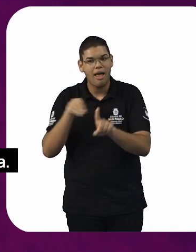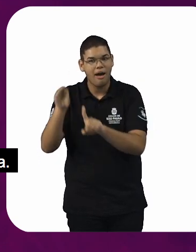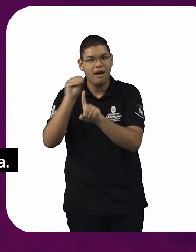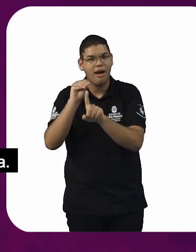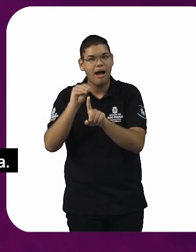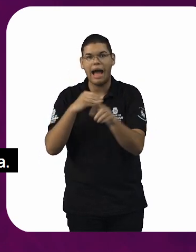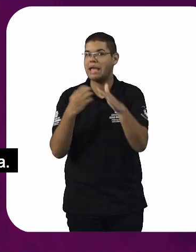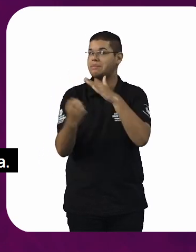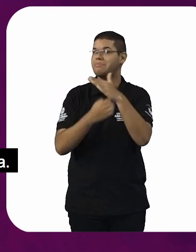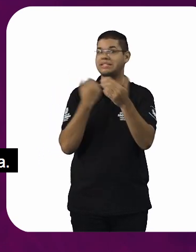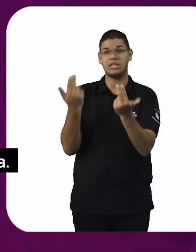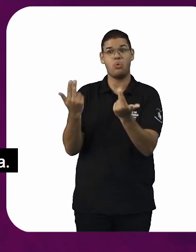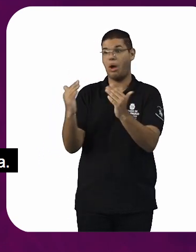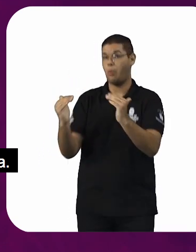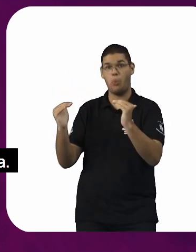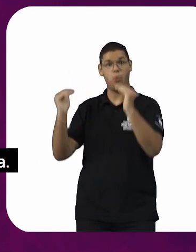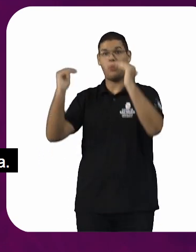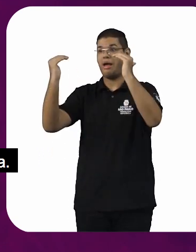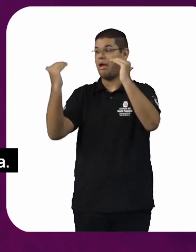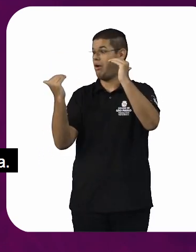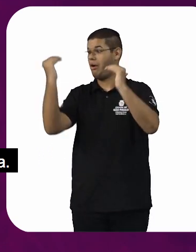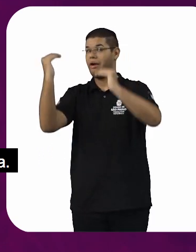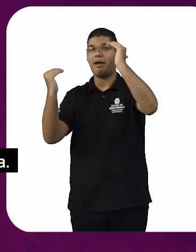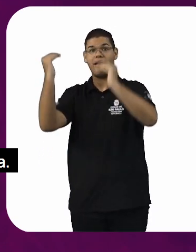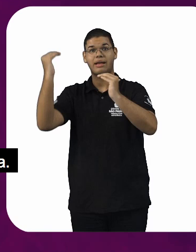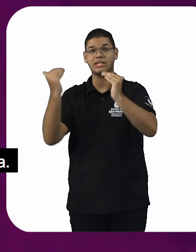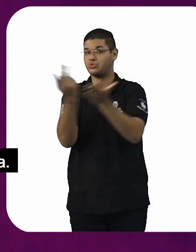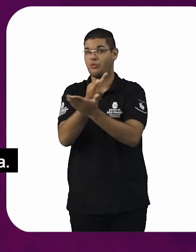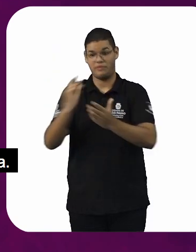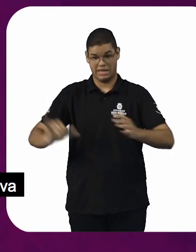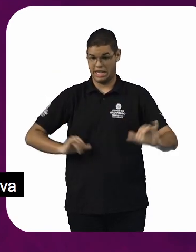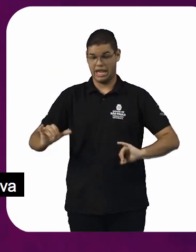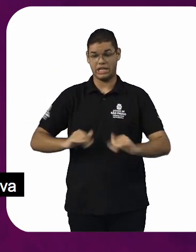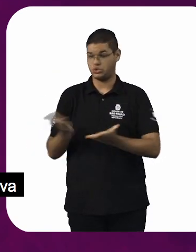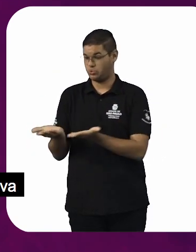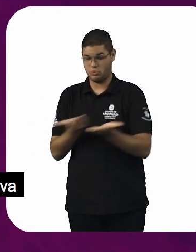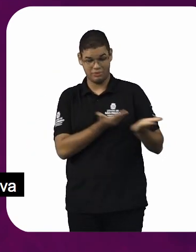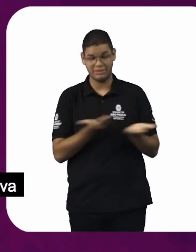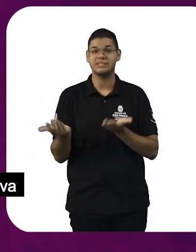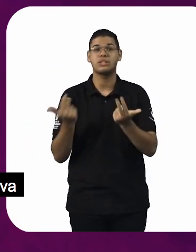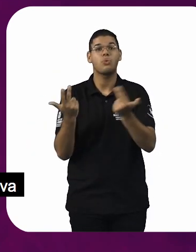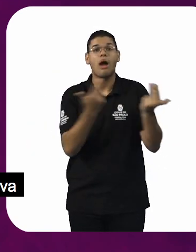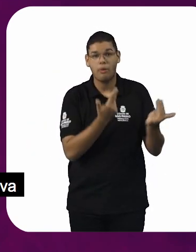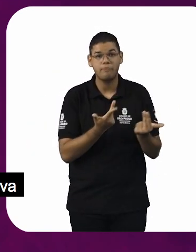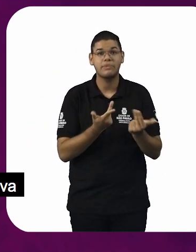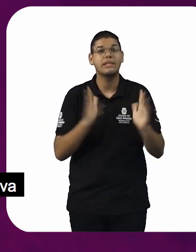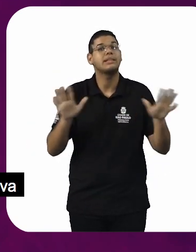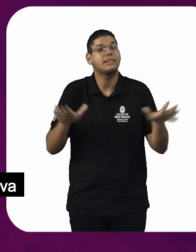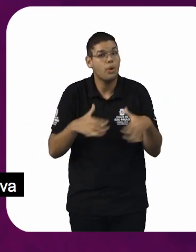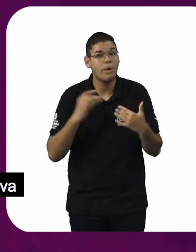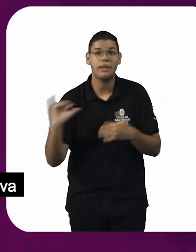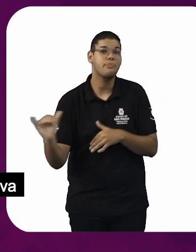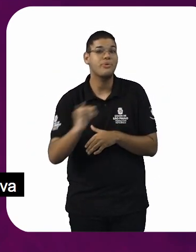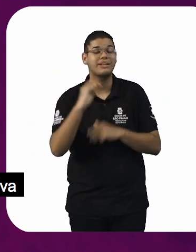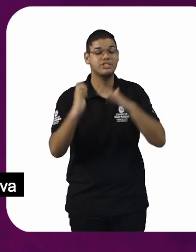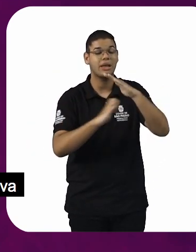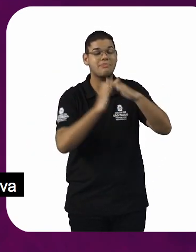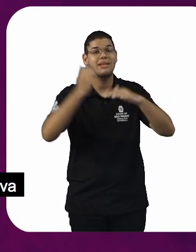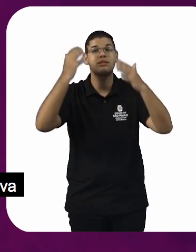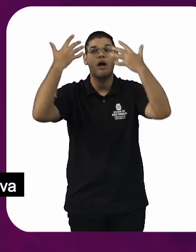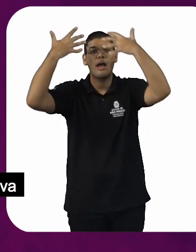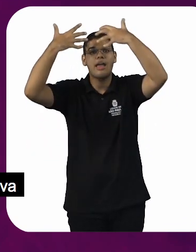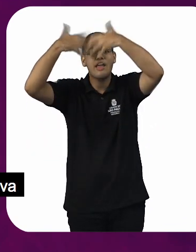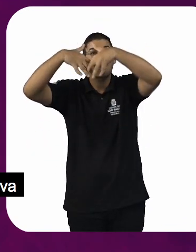reflexo direto. E é importante que as empresas reflitam sobre o seu papel, sua responsabilidade social